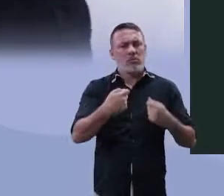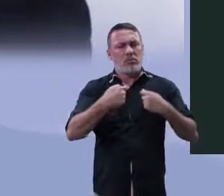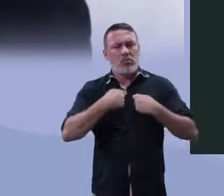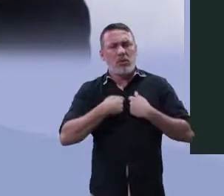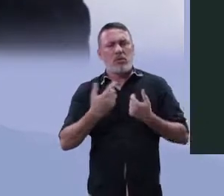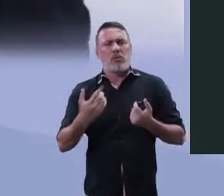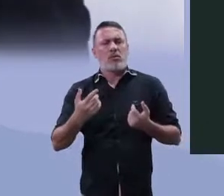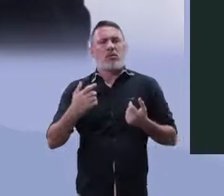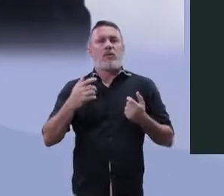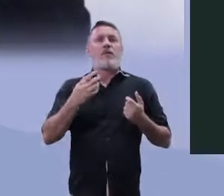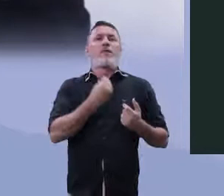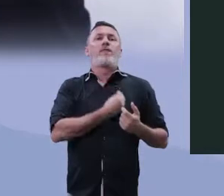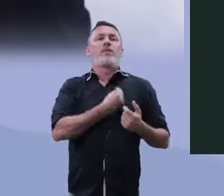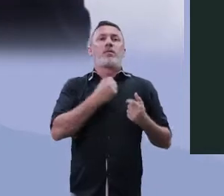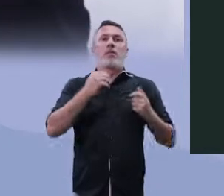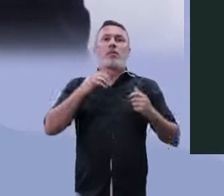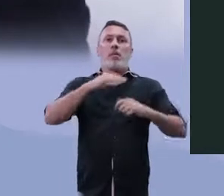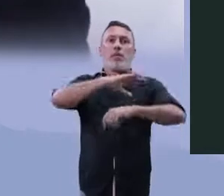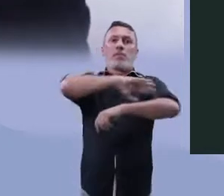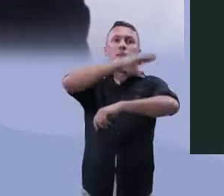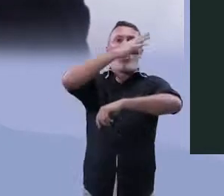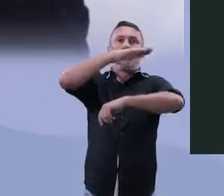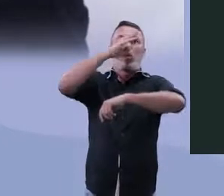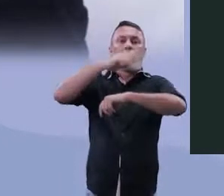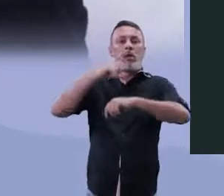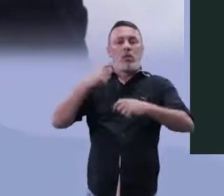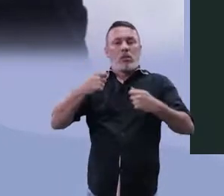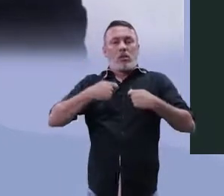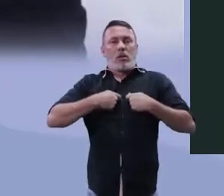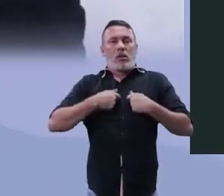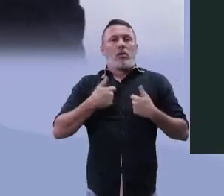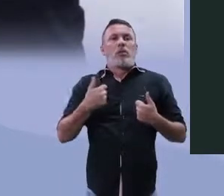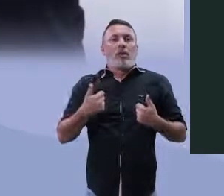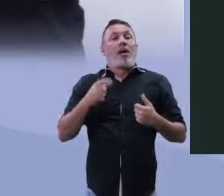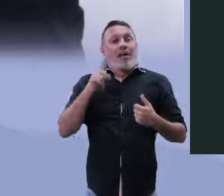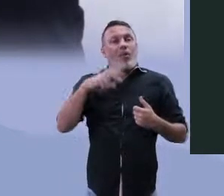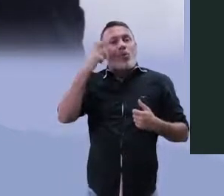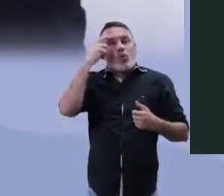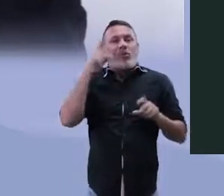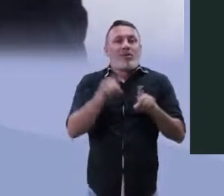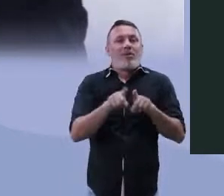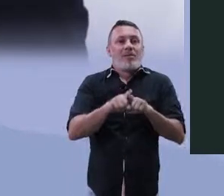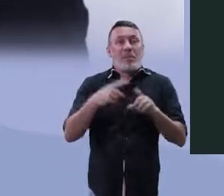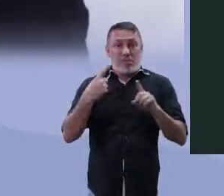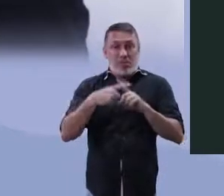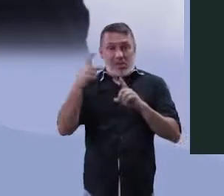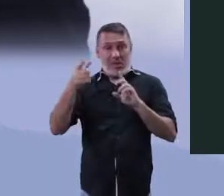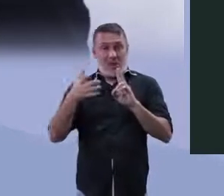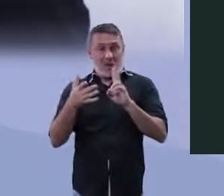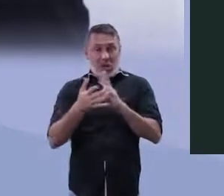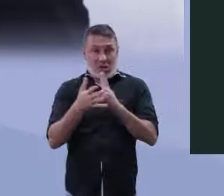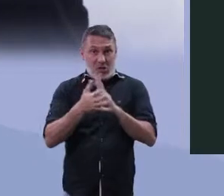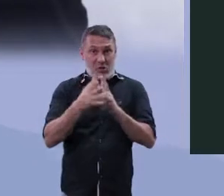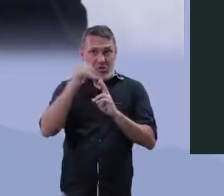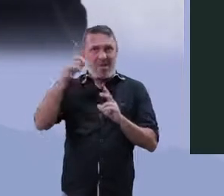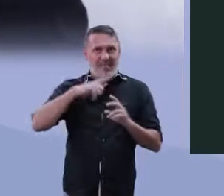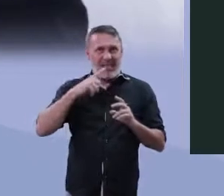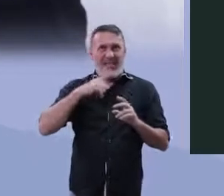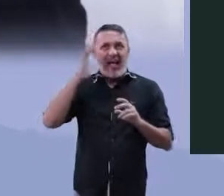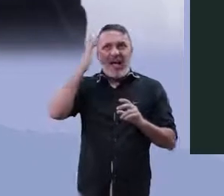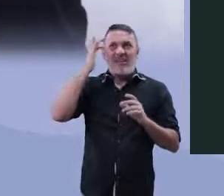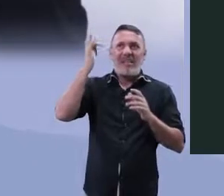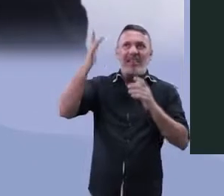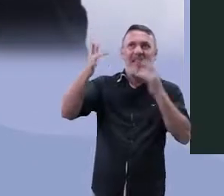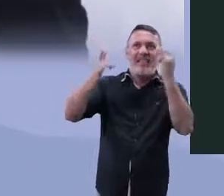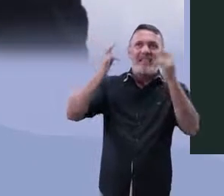na permanência nas grandes altitudes. Por quê? Porque tem um quê cultural. Então, os índios não estão lá com grandes